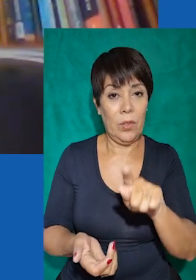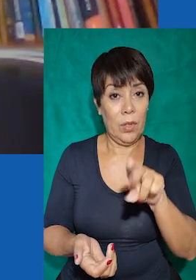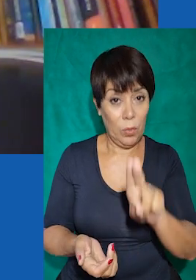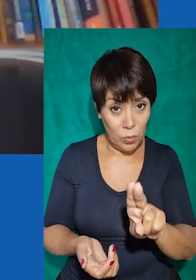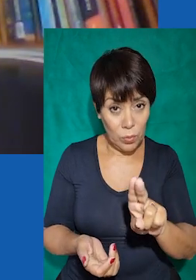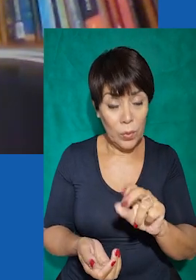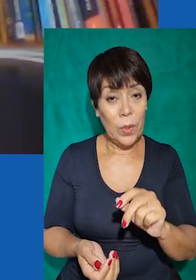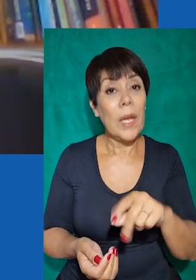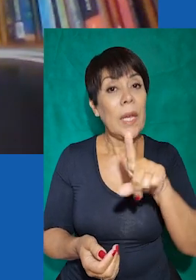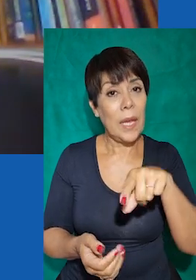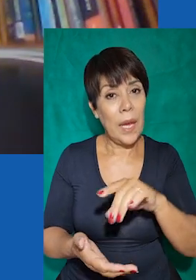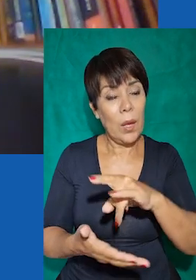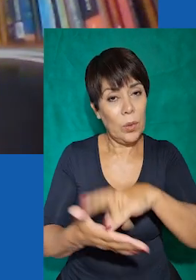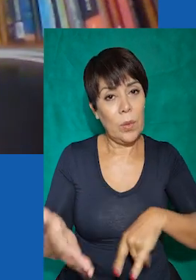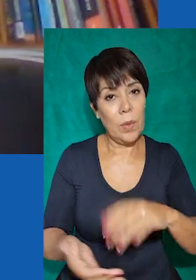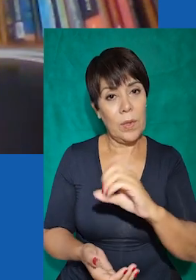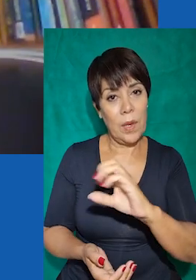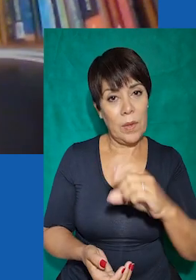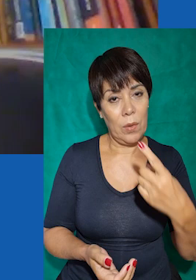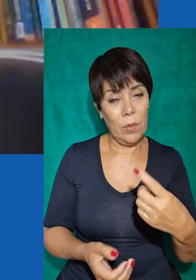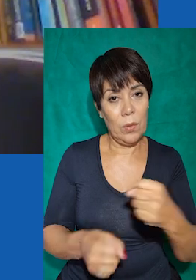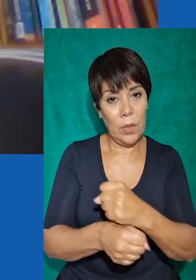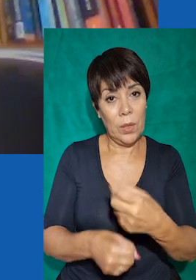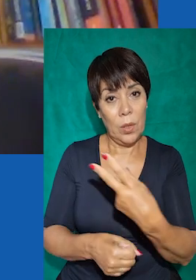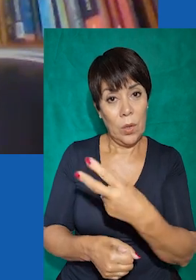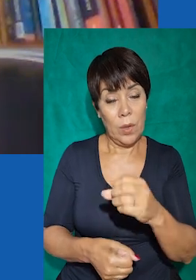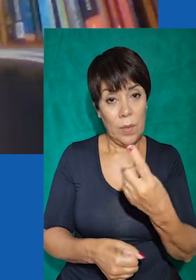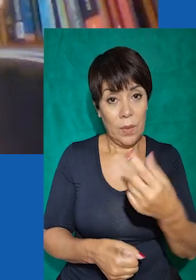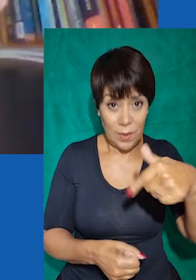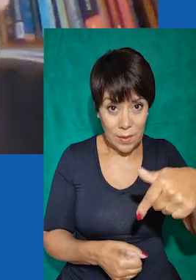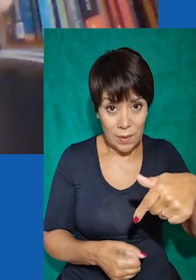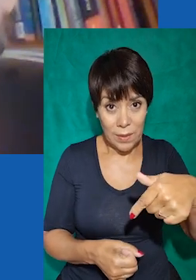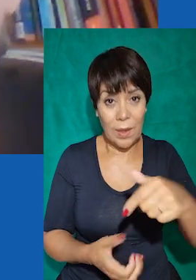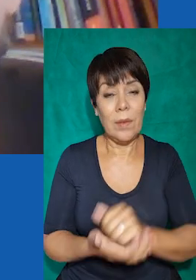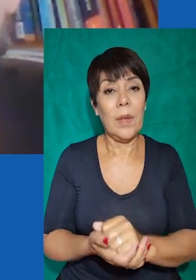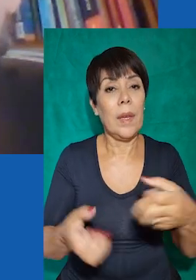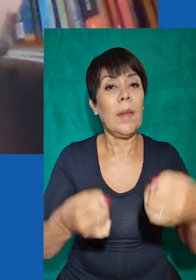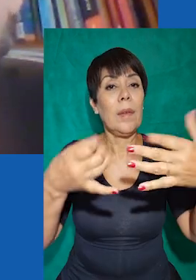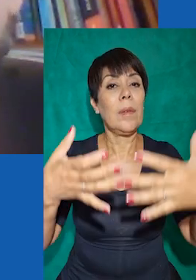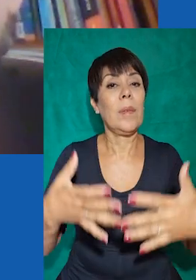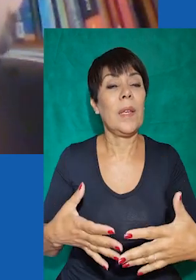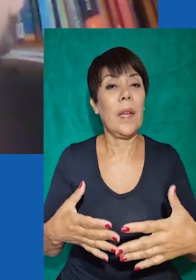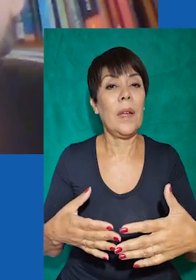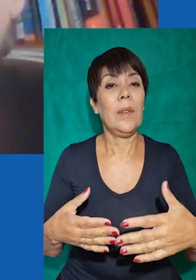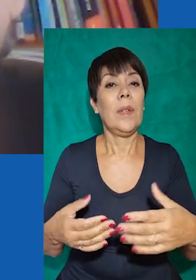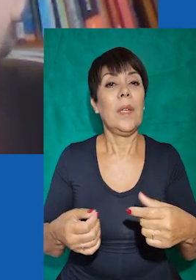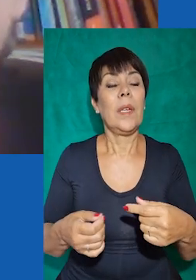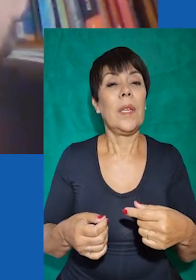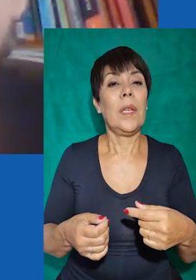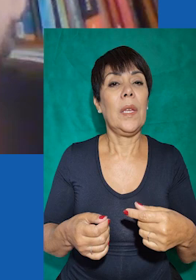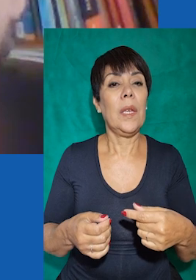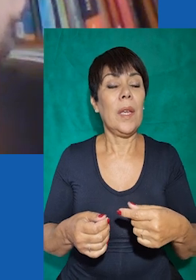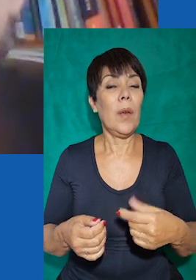é o documento 001 de 2017, né, que dizia para a administração